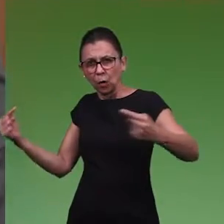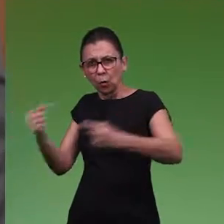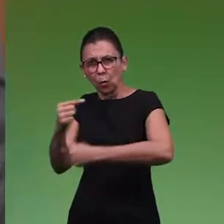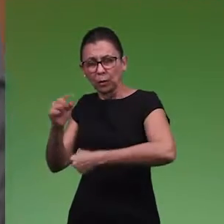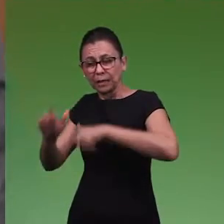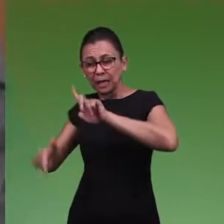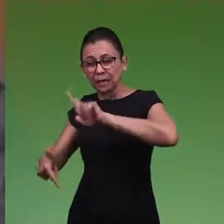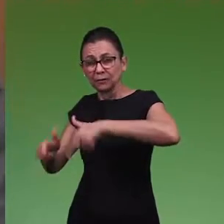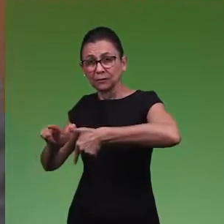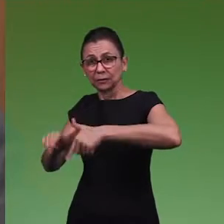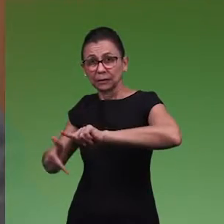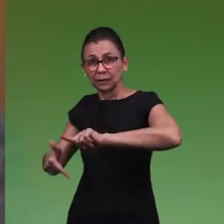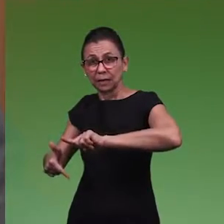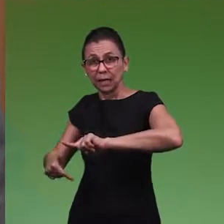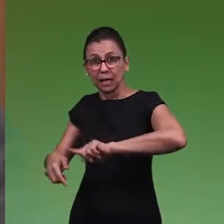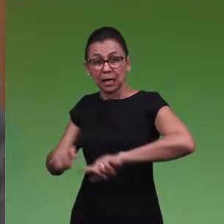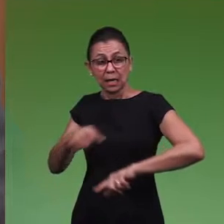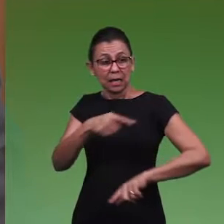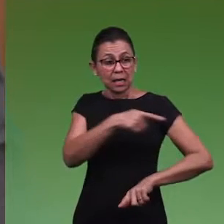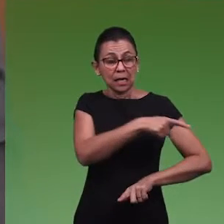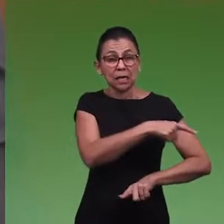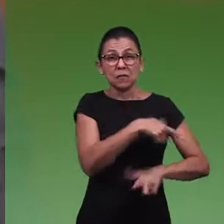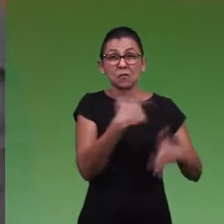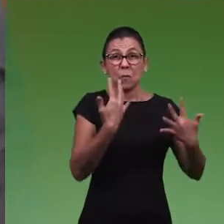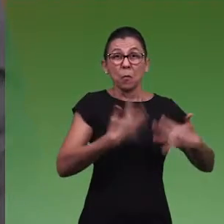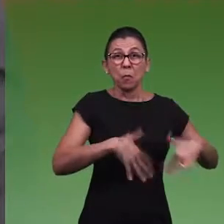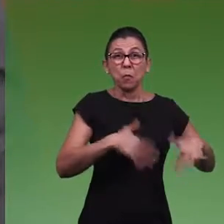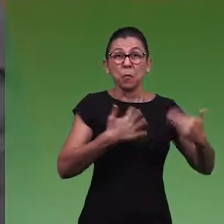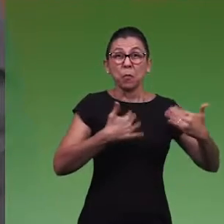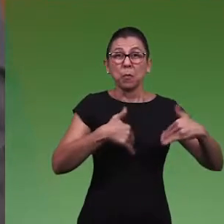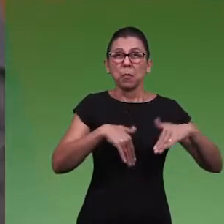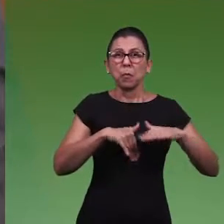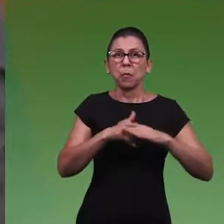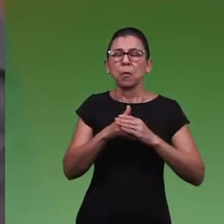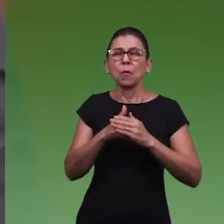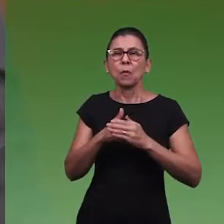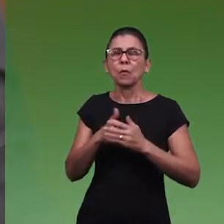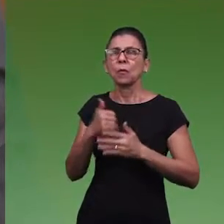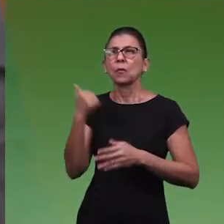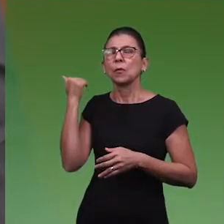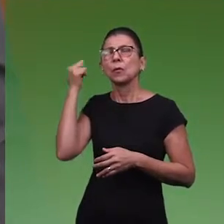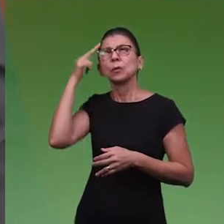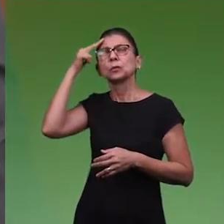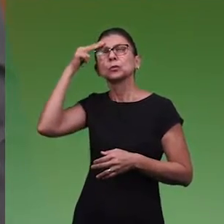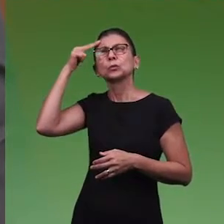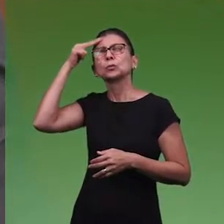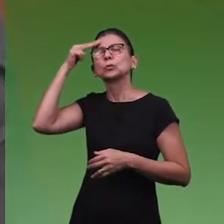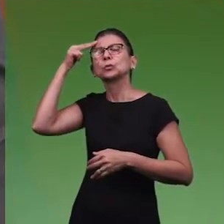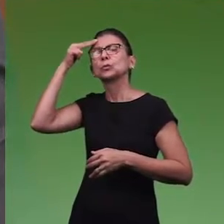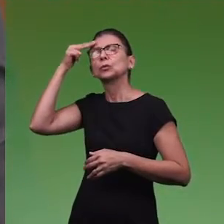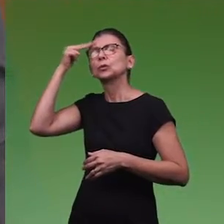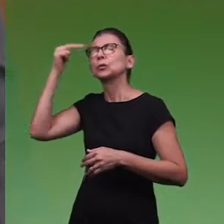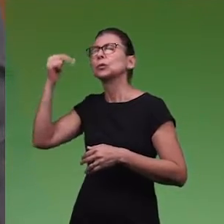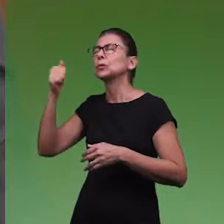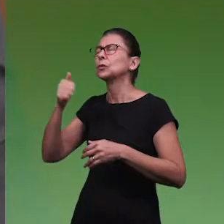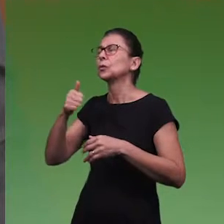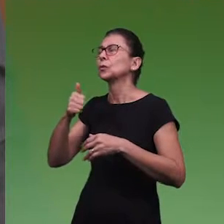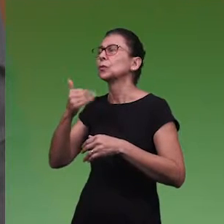ficou aflitíssimo. Buscou o Senhor em sonhos. Deus não falou.